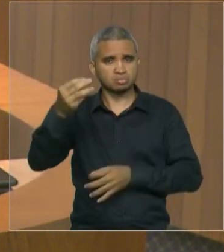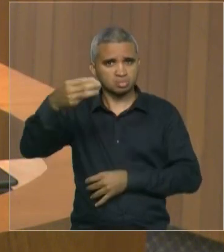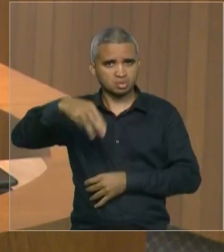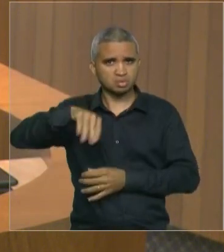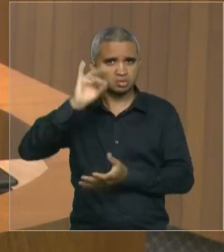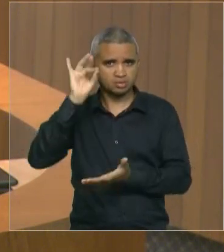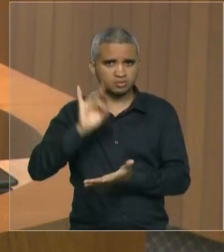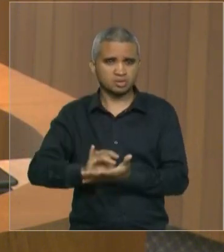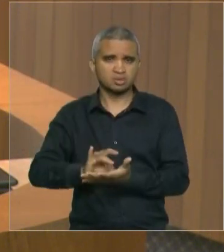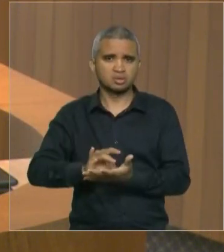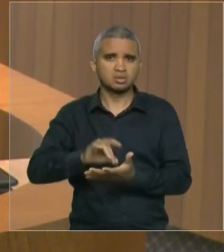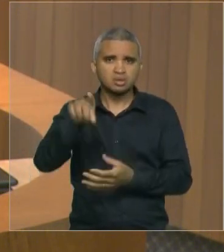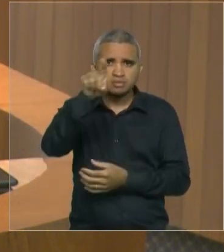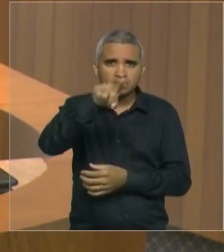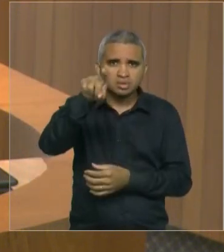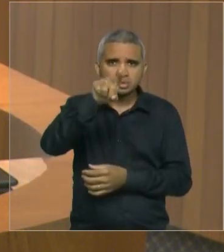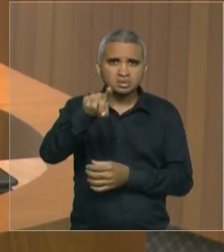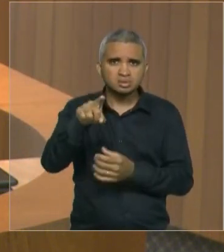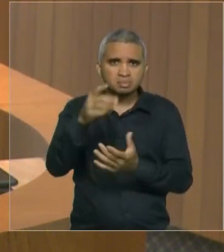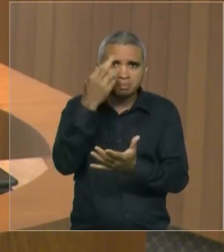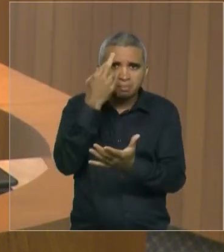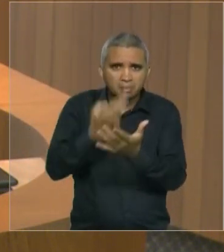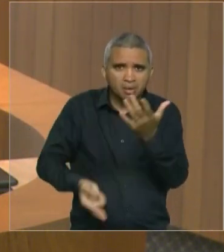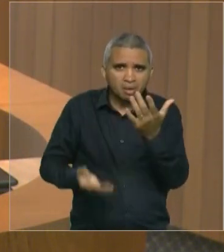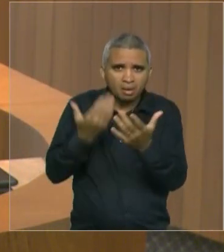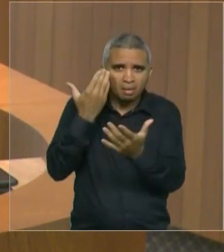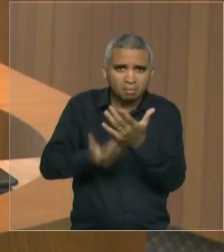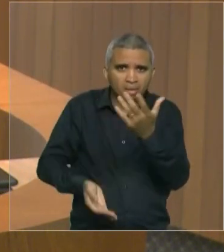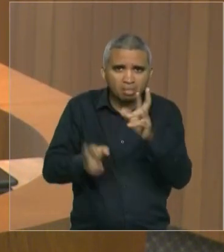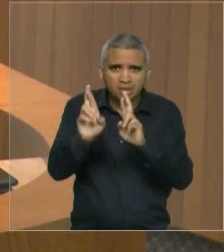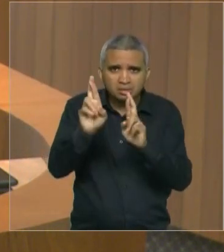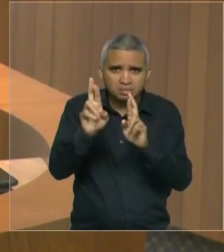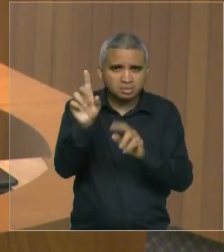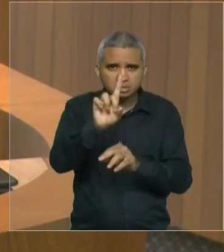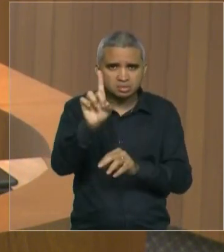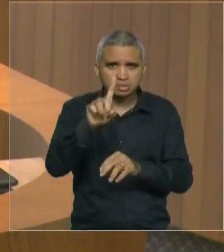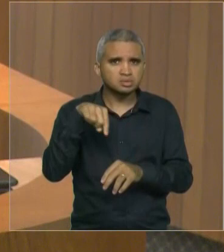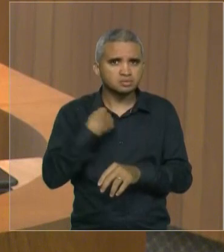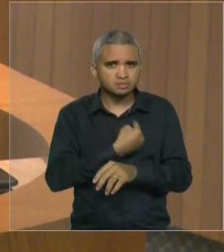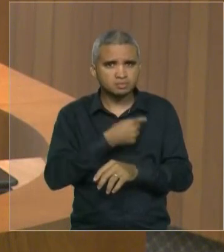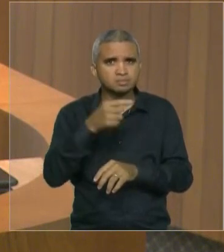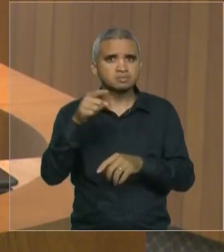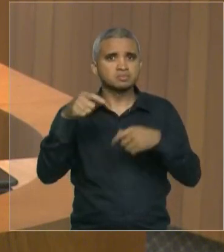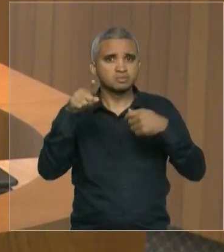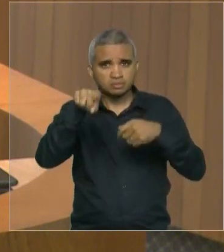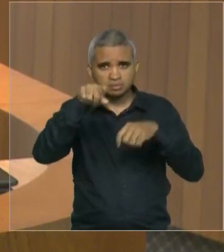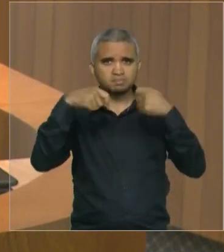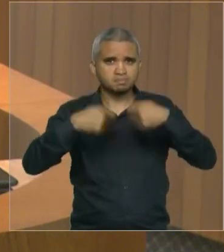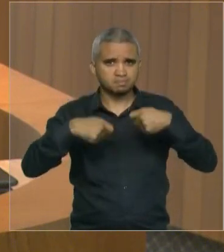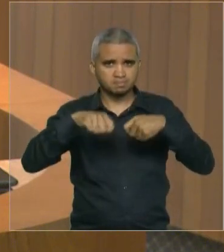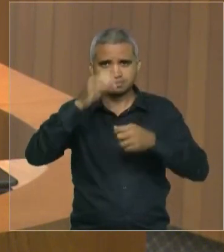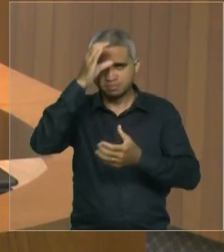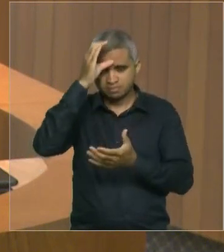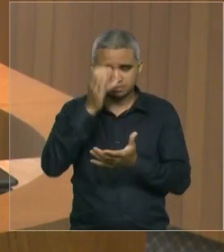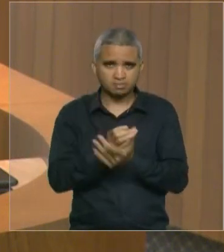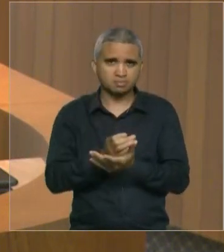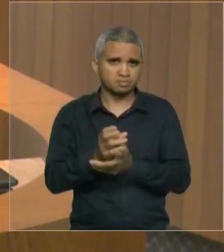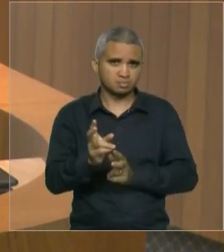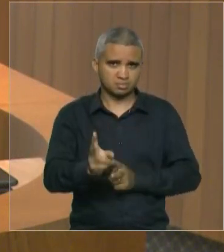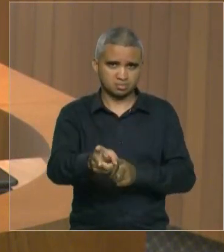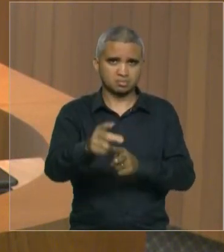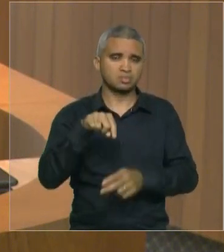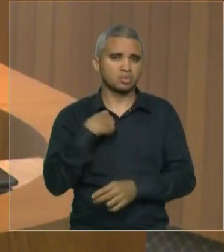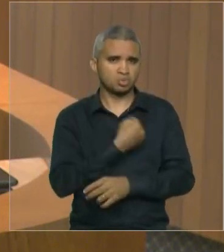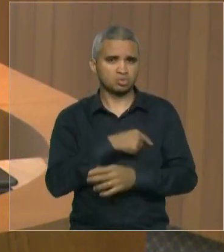não percam a esperança. Nós estamos lutando aqui nesta casa por justiça para vocês